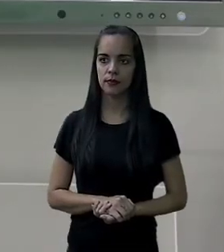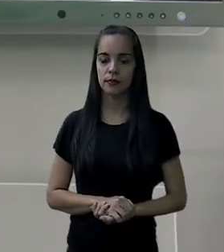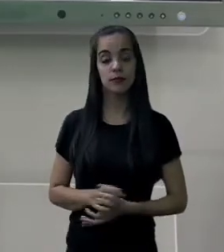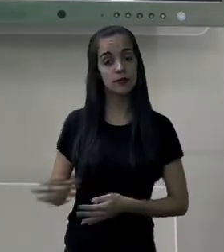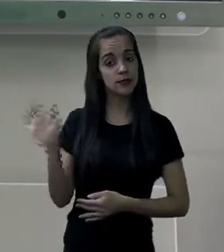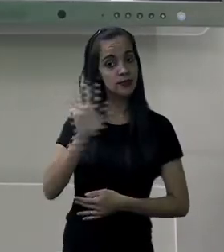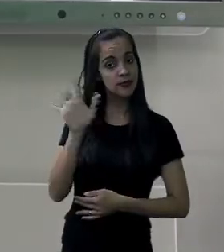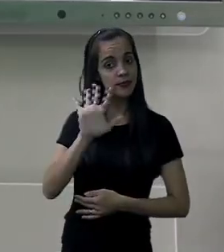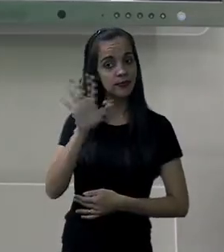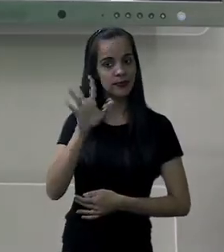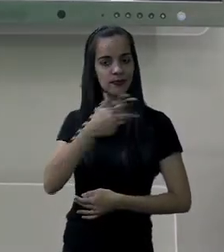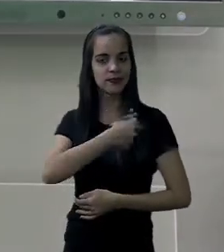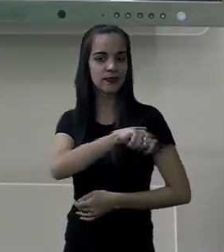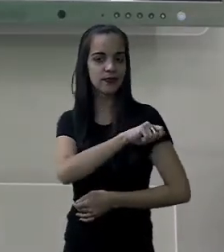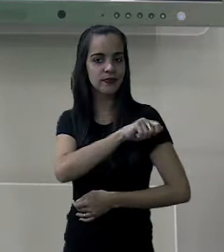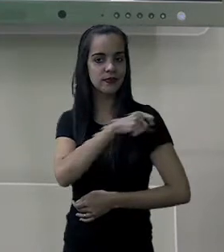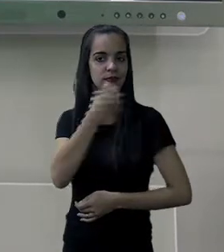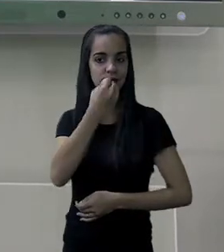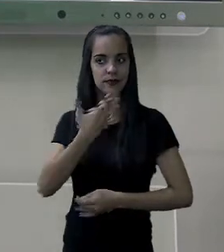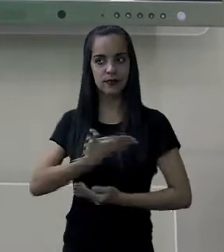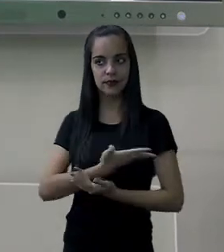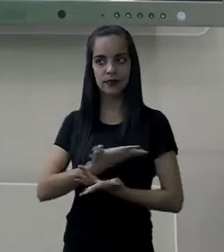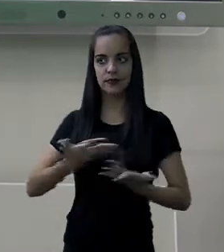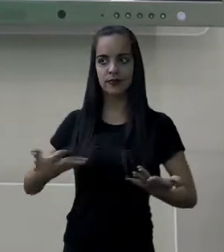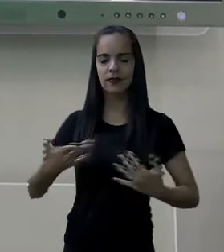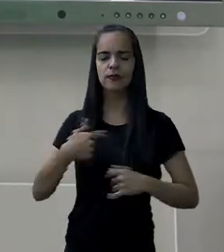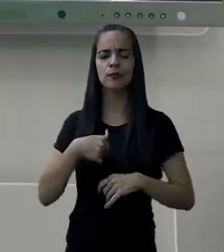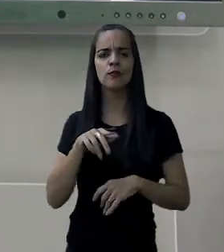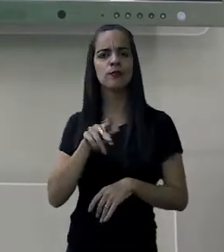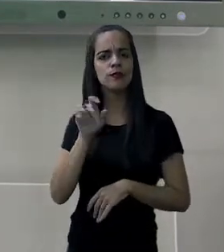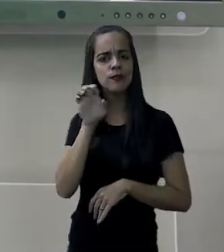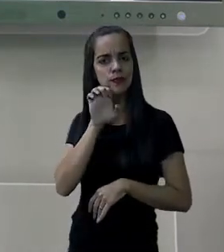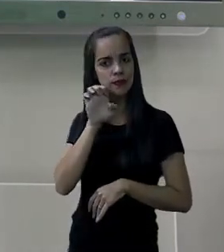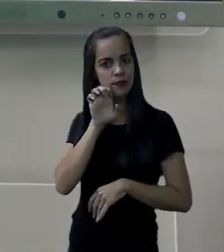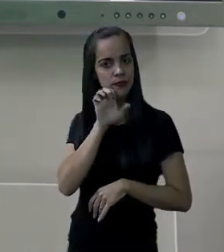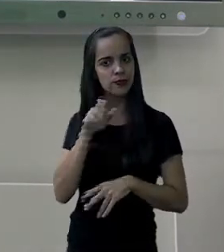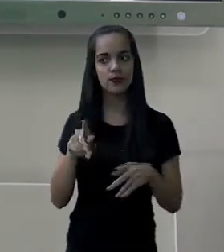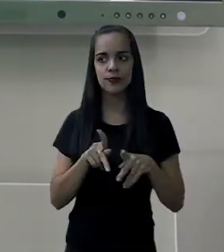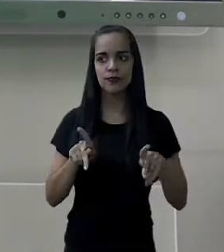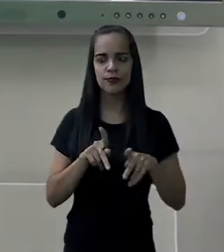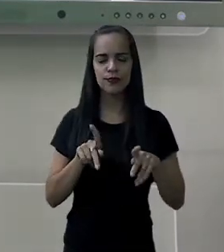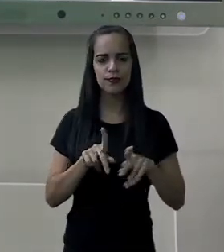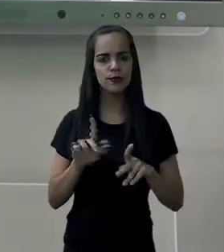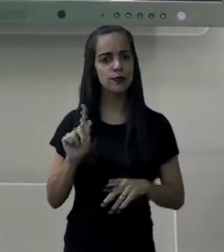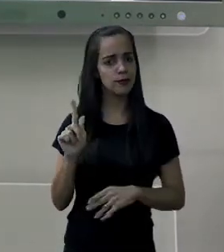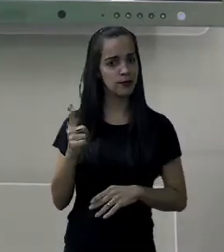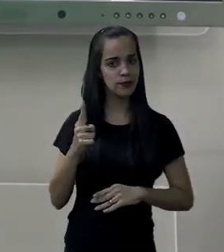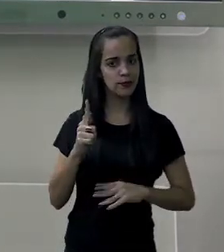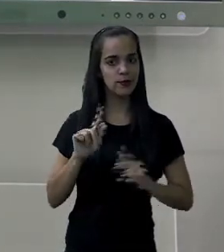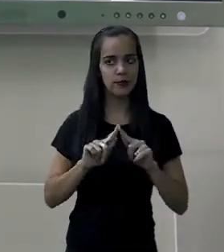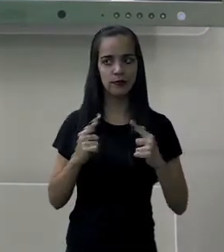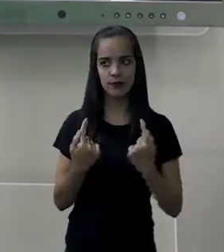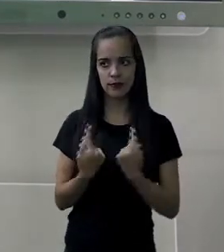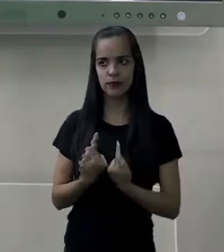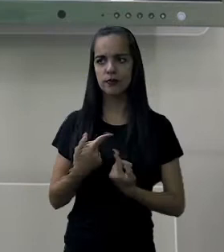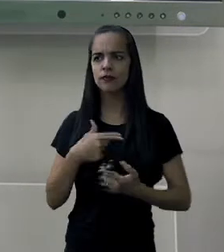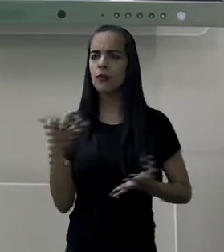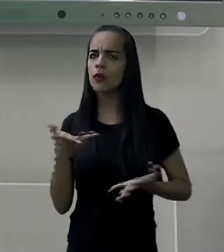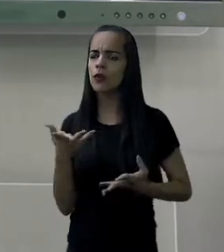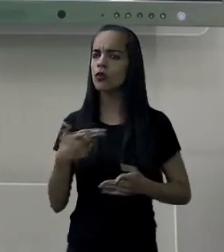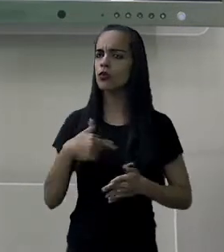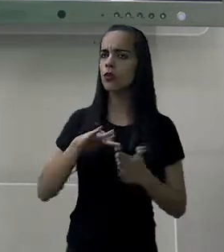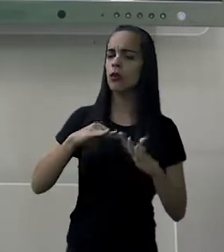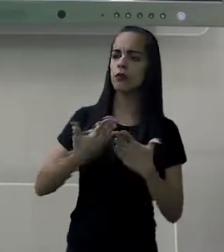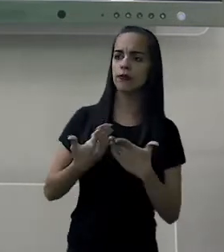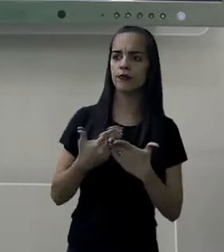Olá, estudantes! Tudo bem? Eu sou Eliane, sua professora de Geografia. E essa é a nossa aula de